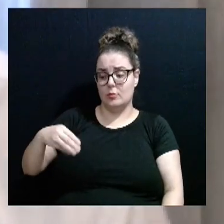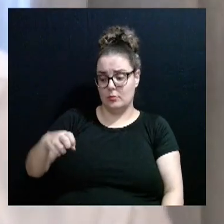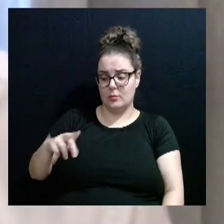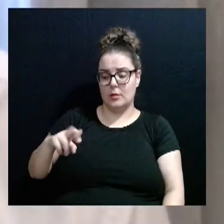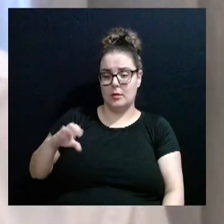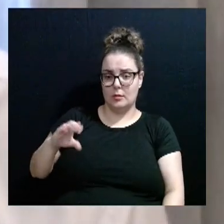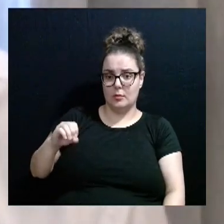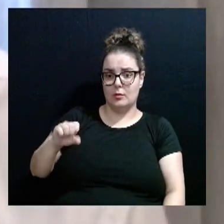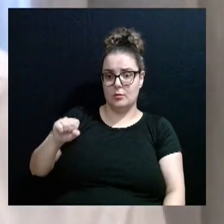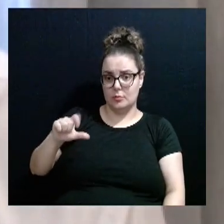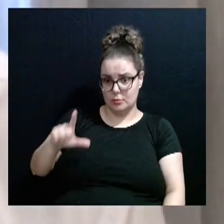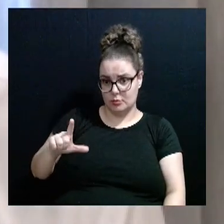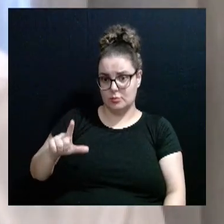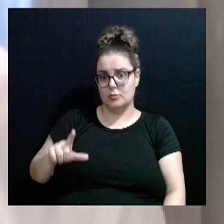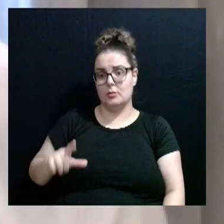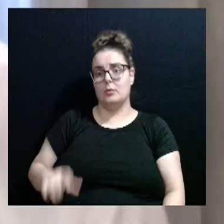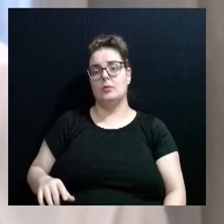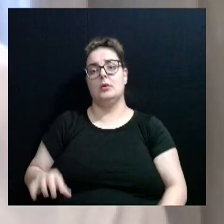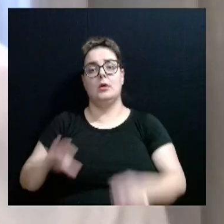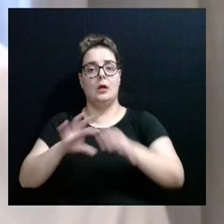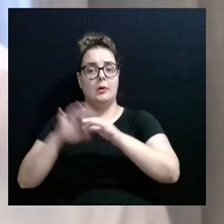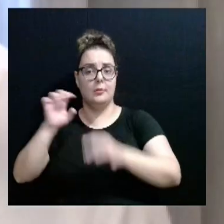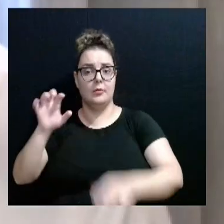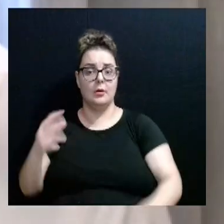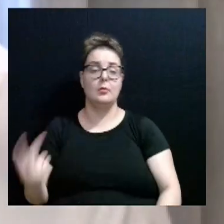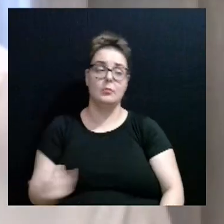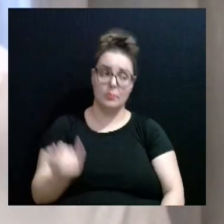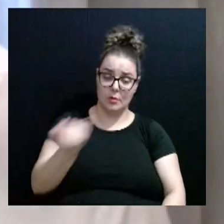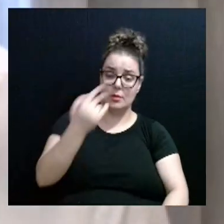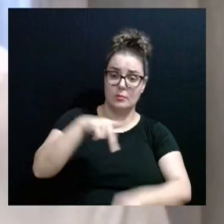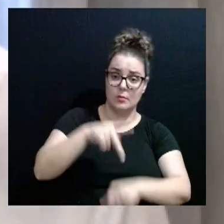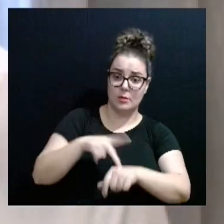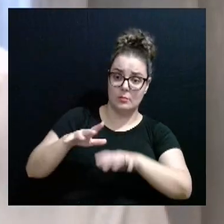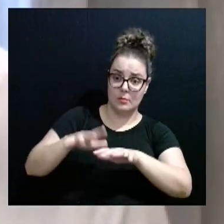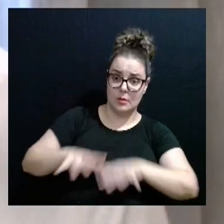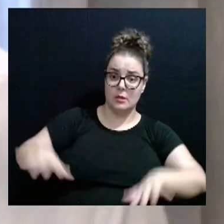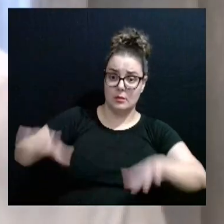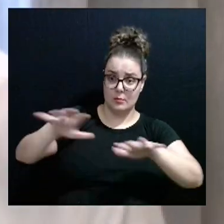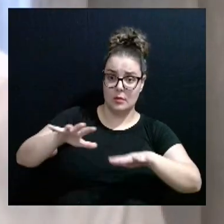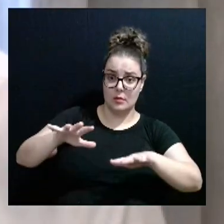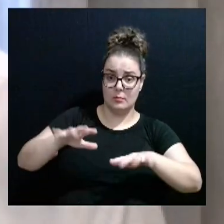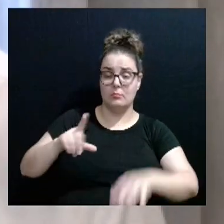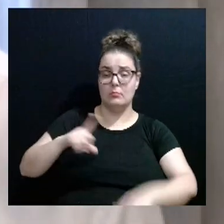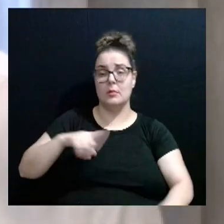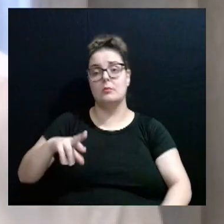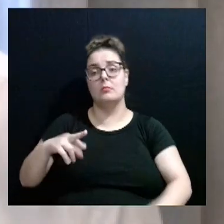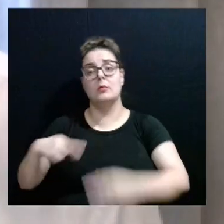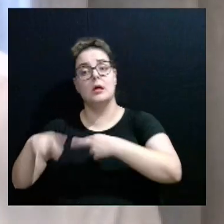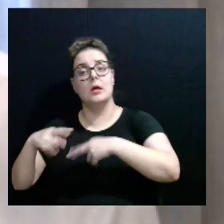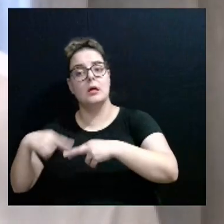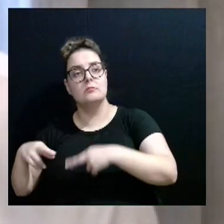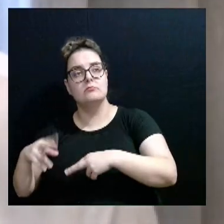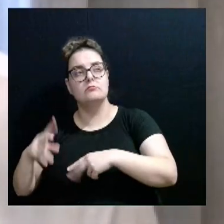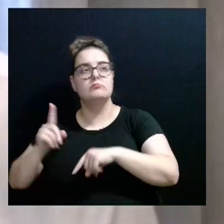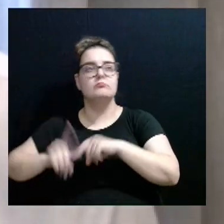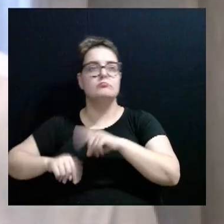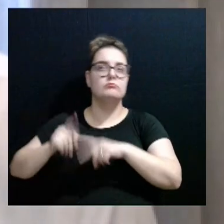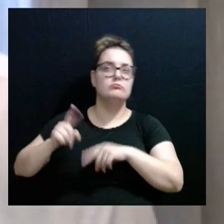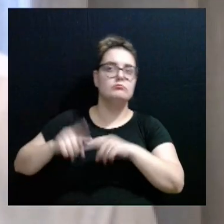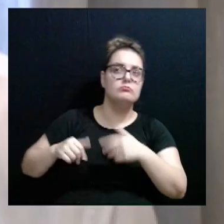para os países aqui da região, mas ele tem muito mais relação com produtos mais